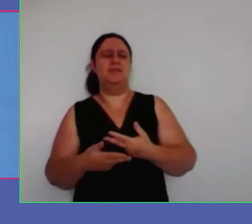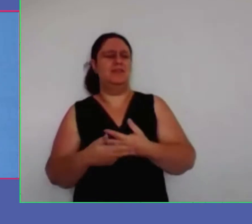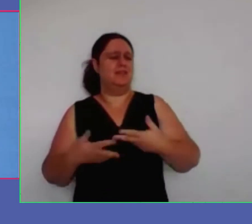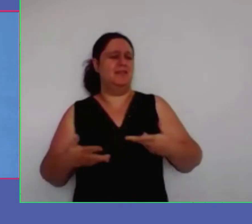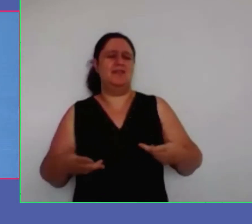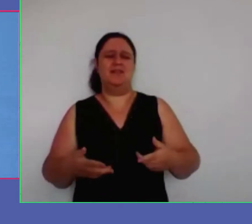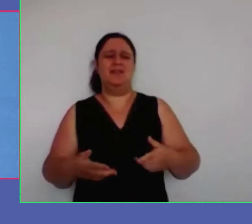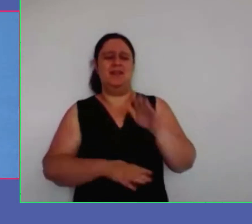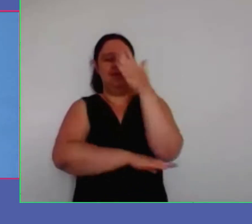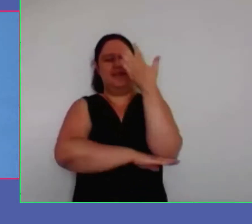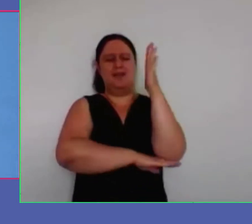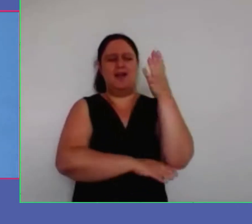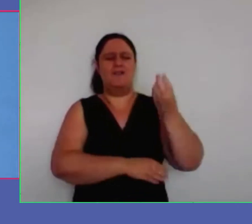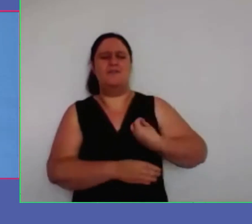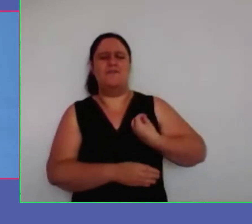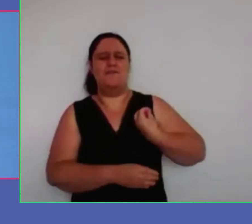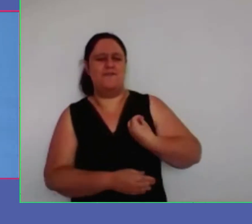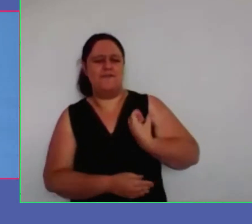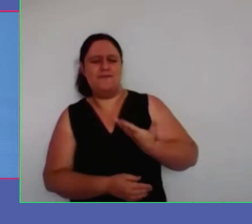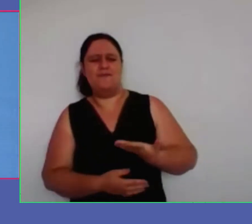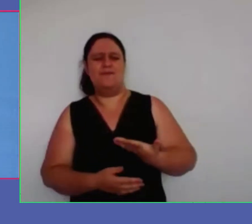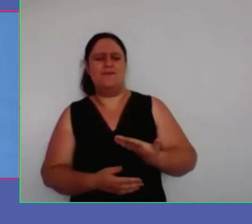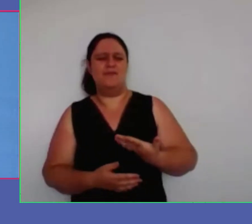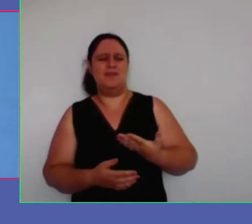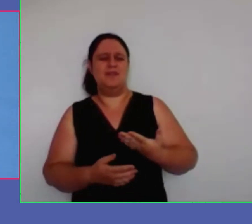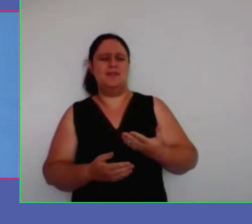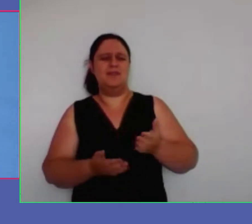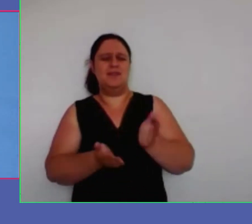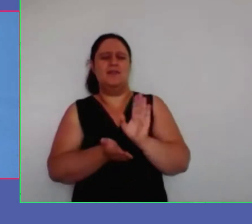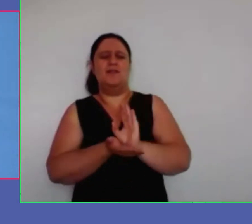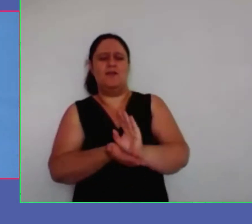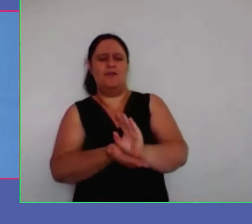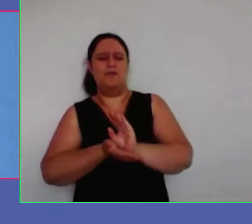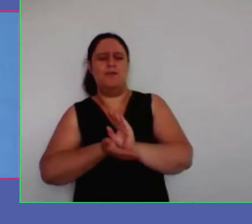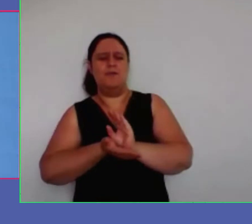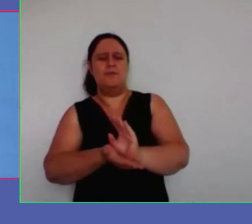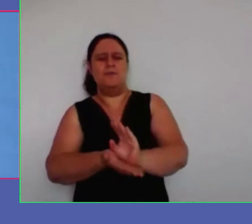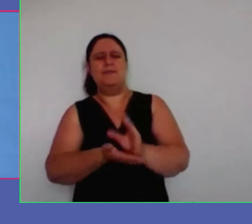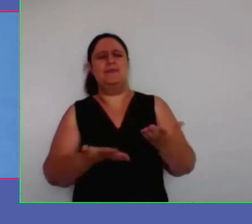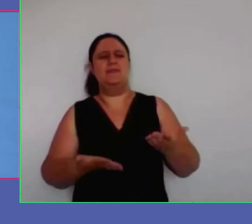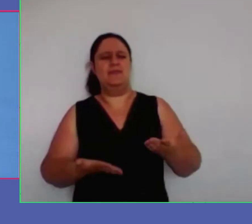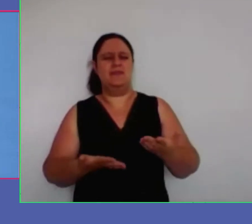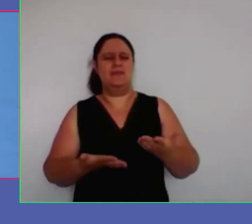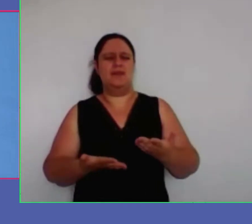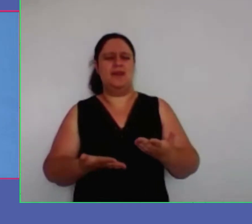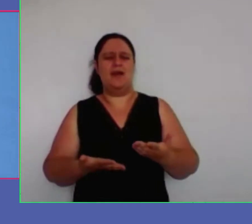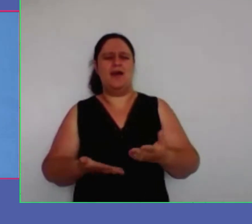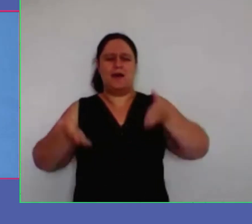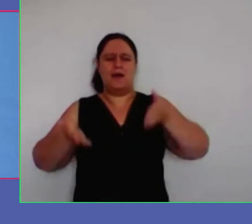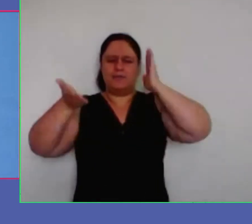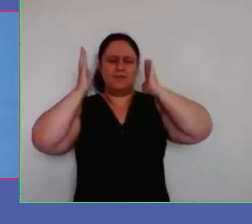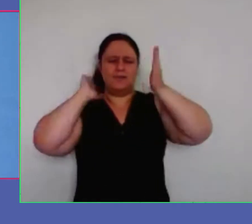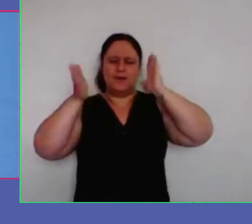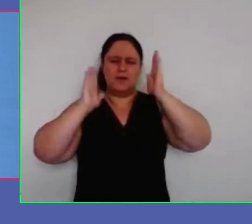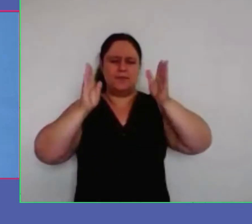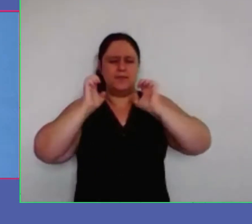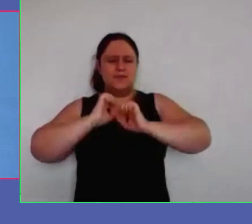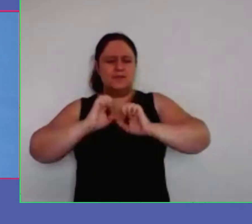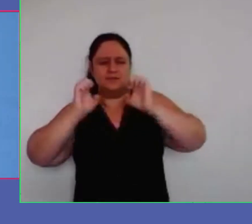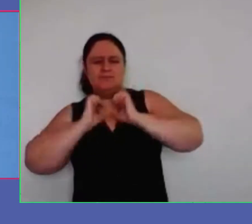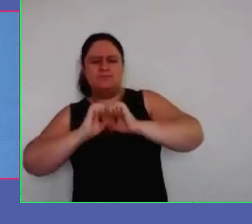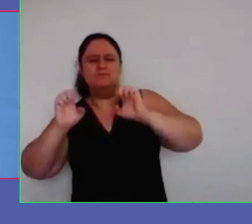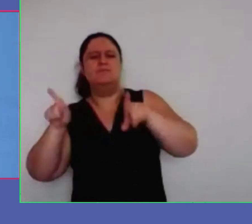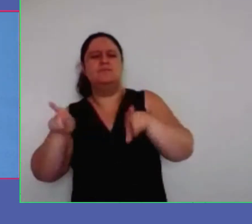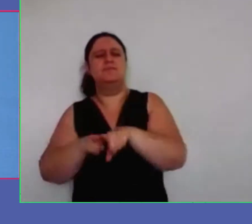Vida e da comportagem, seja do Expo Livro e seja da pregação do Evangelho das